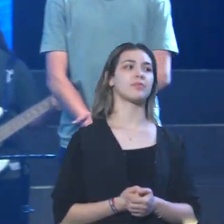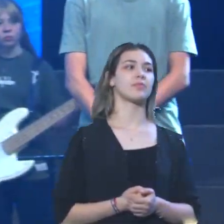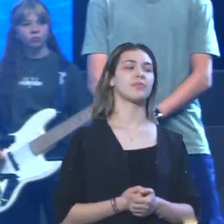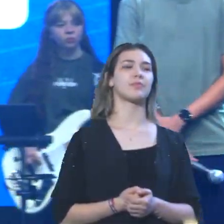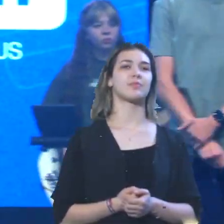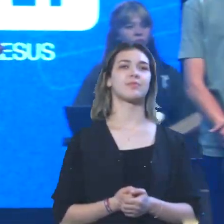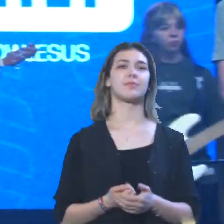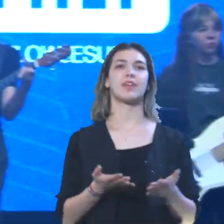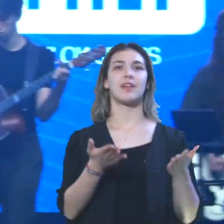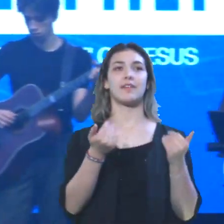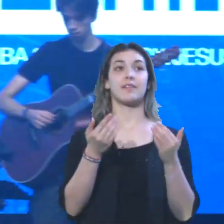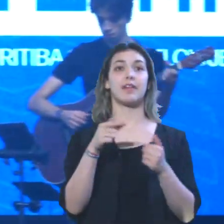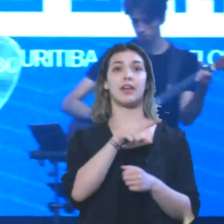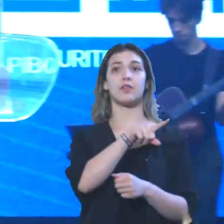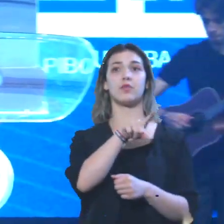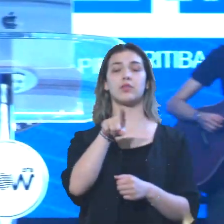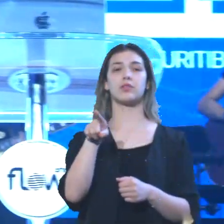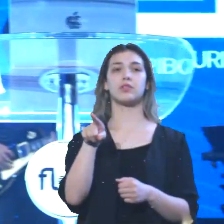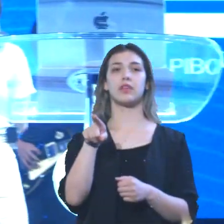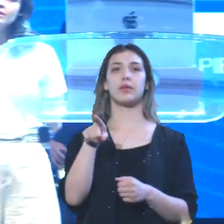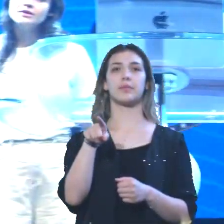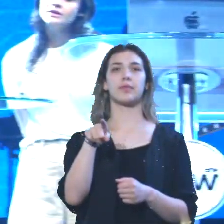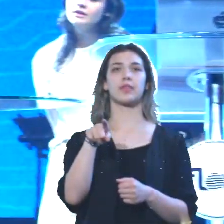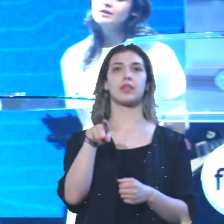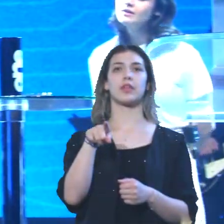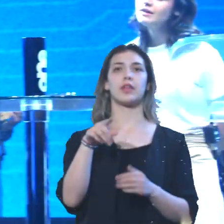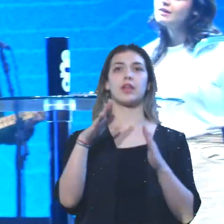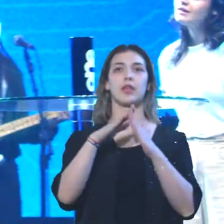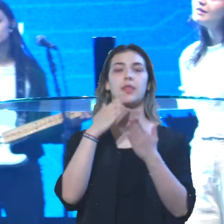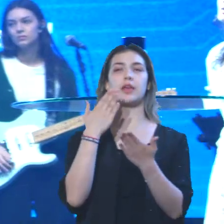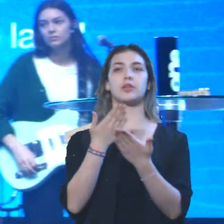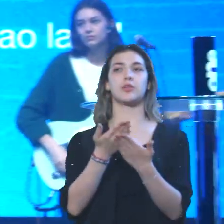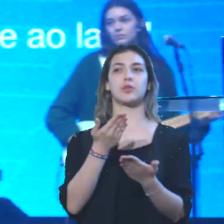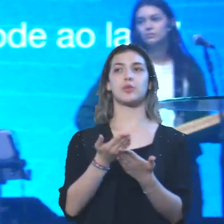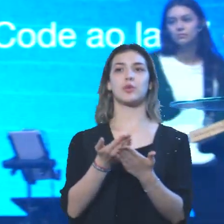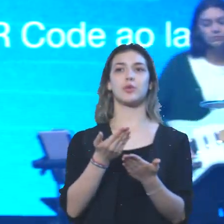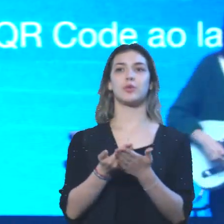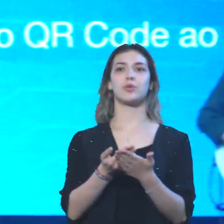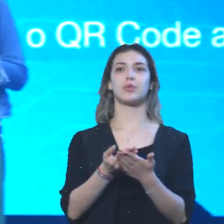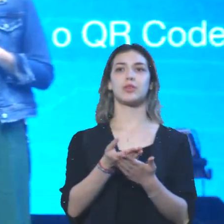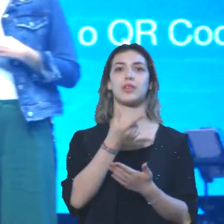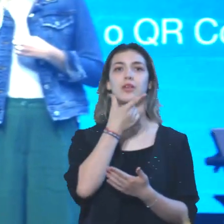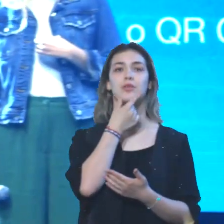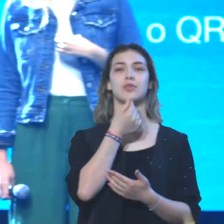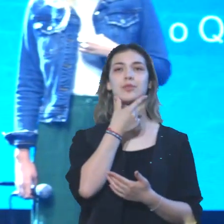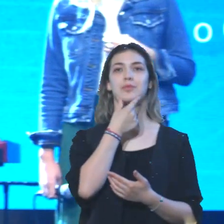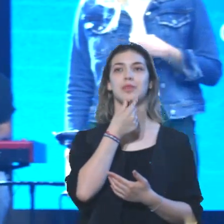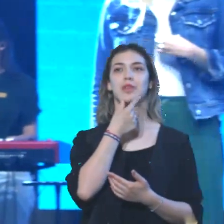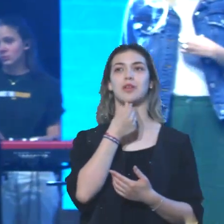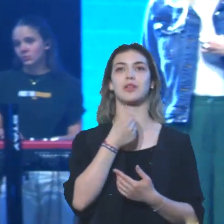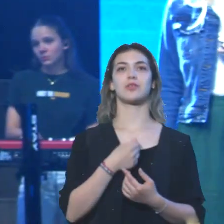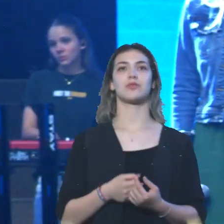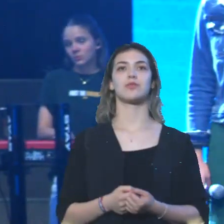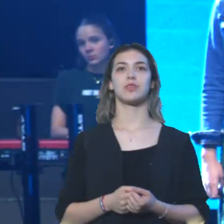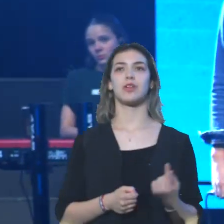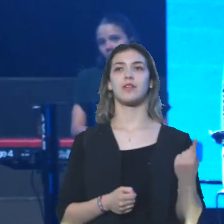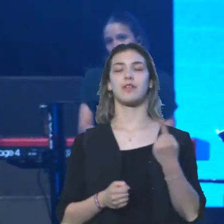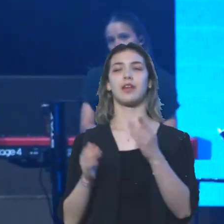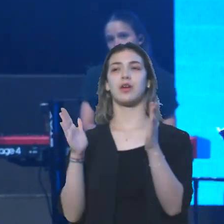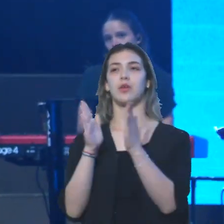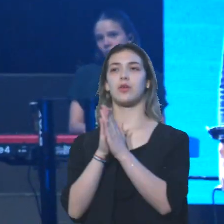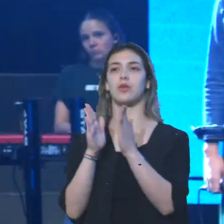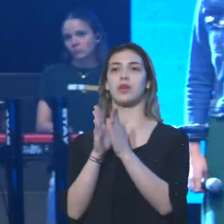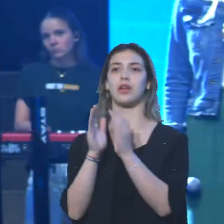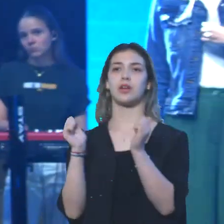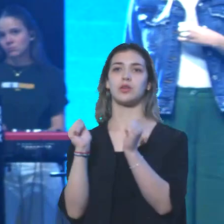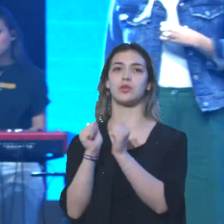Venha, você que é da school, vem aqui, ó. Tem bastante menino aqui, ó. Bastante menino aqui. Homens da school, venham